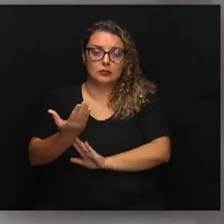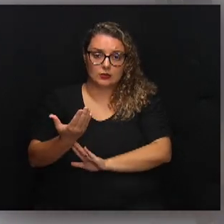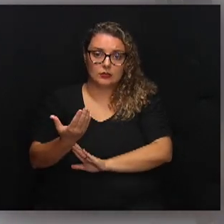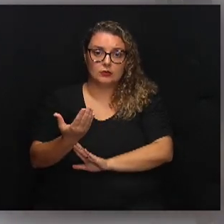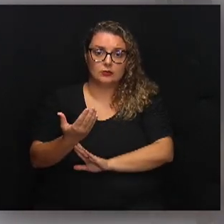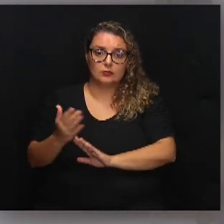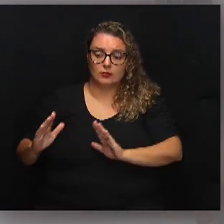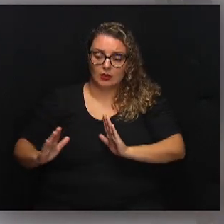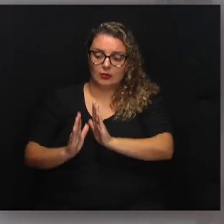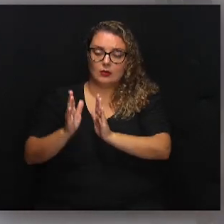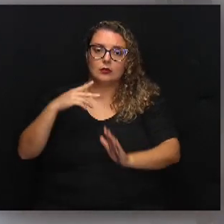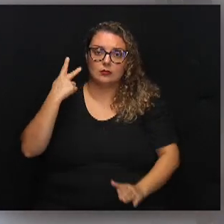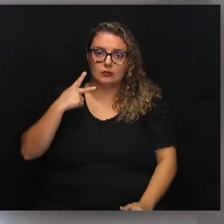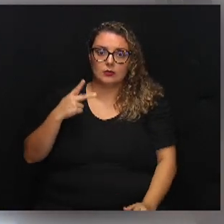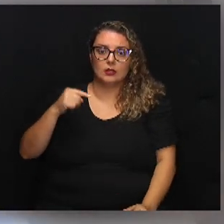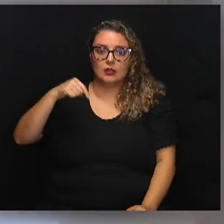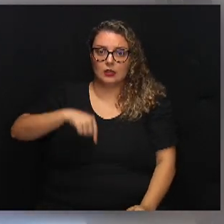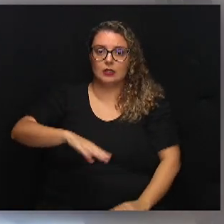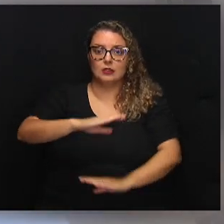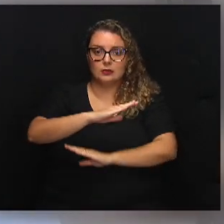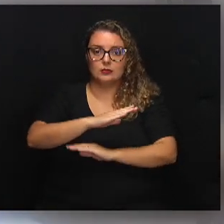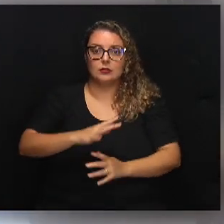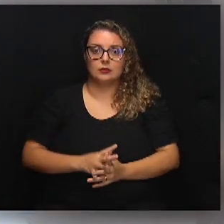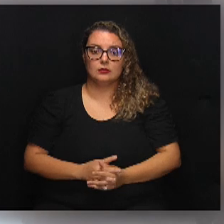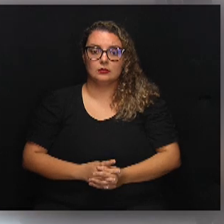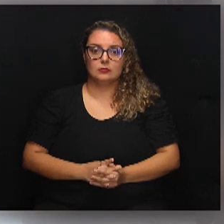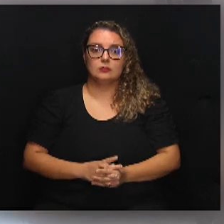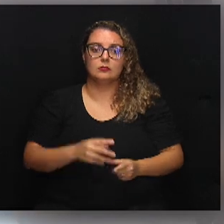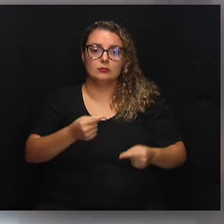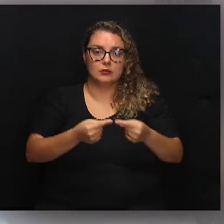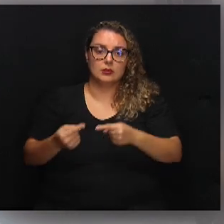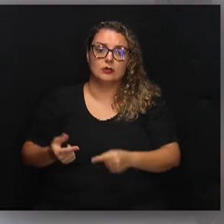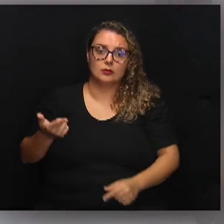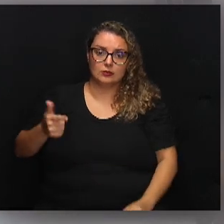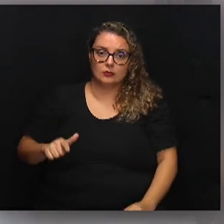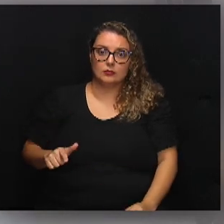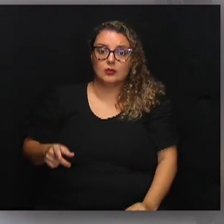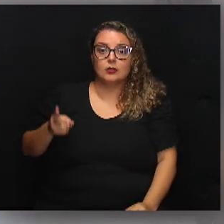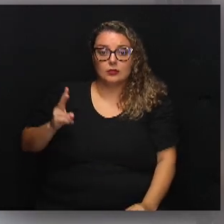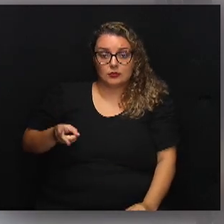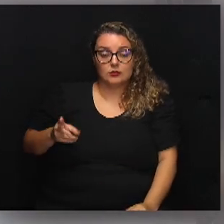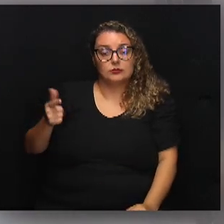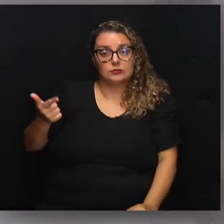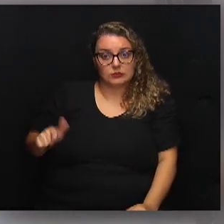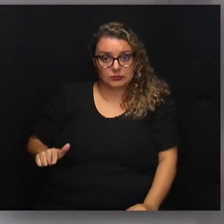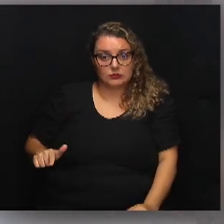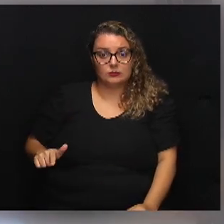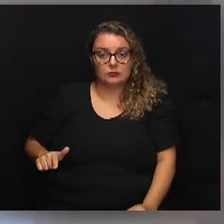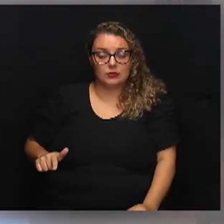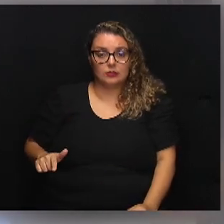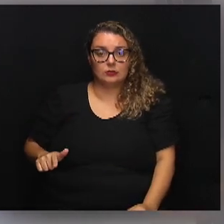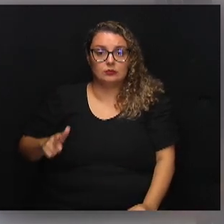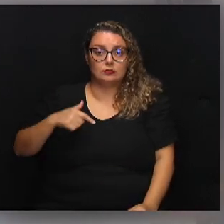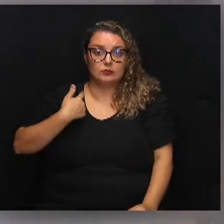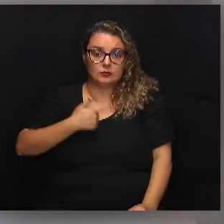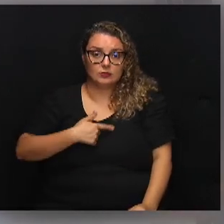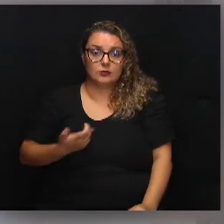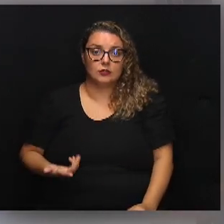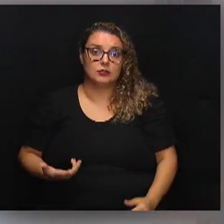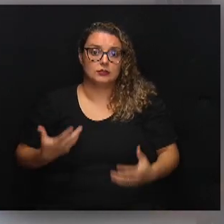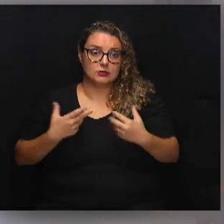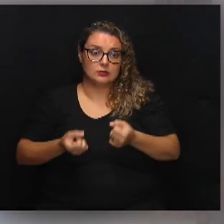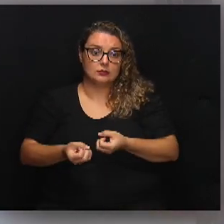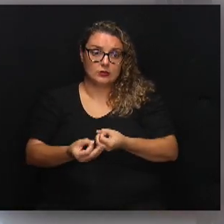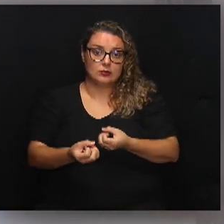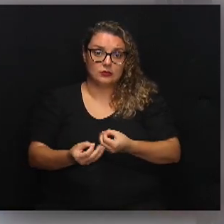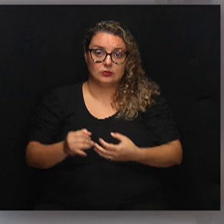frente parlamentar aqui na casa, para que esse debate continue de forma perene. Nós recebemos a informação